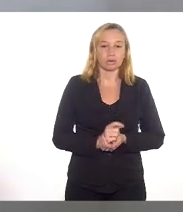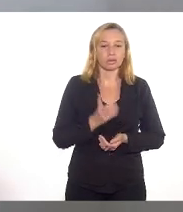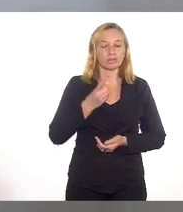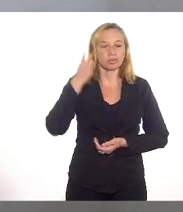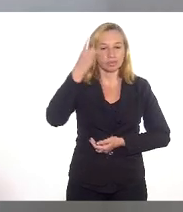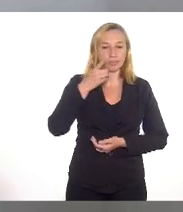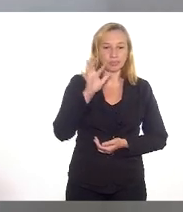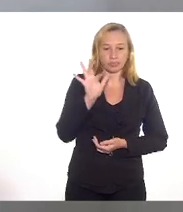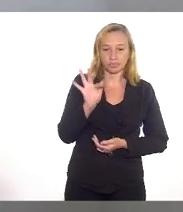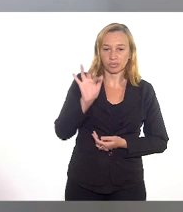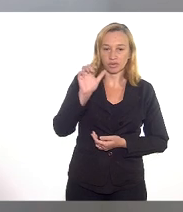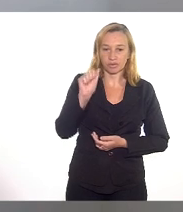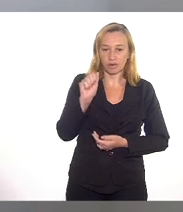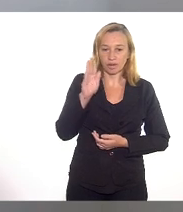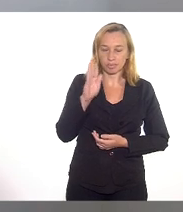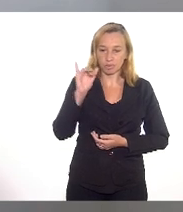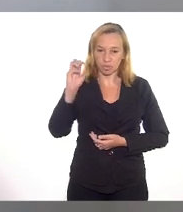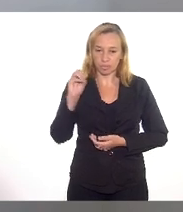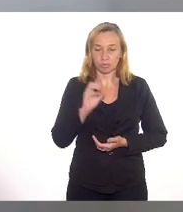Fábio Silva.